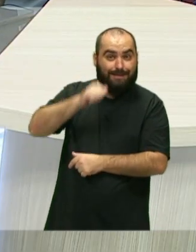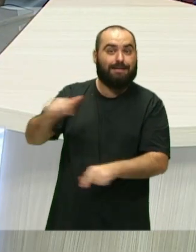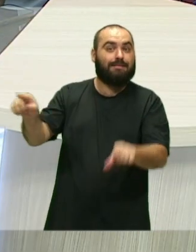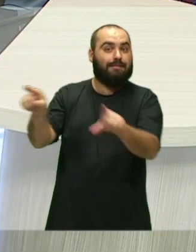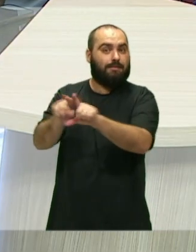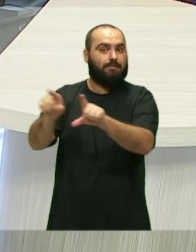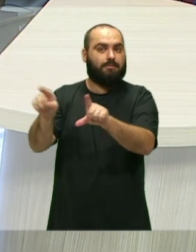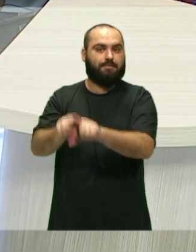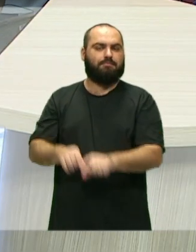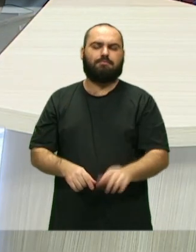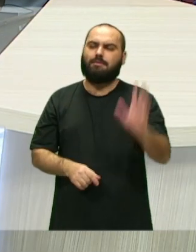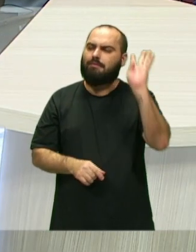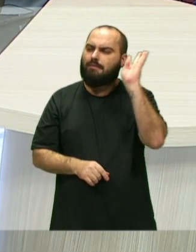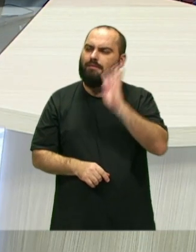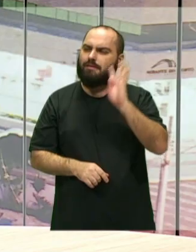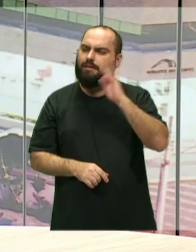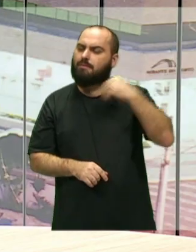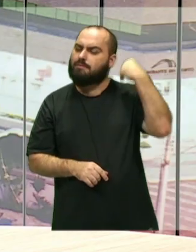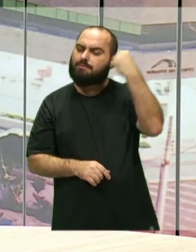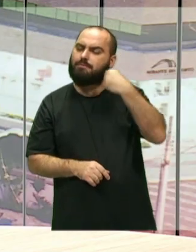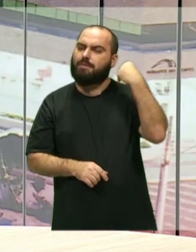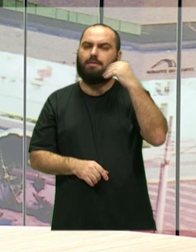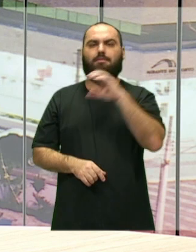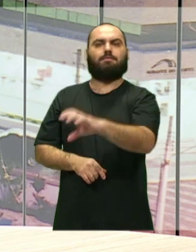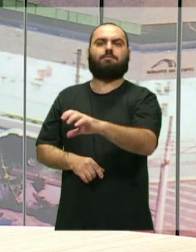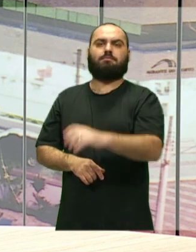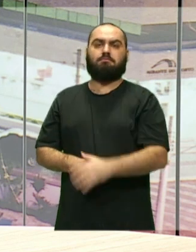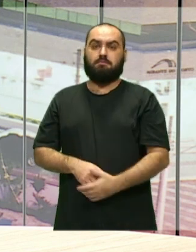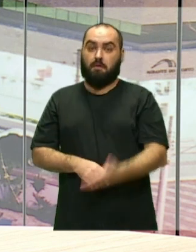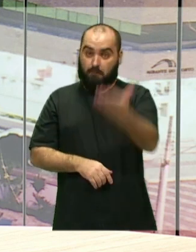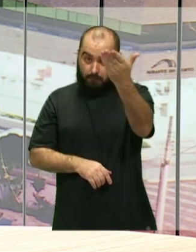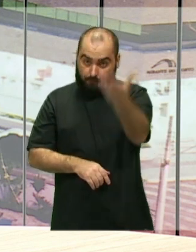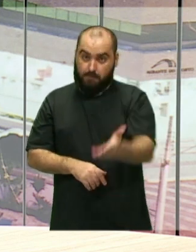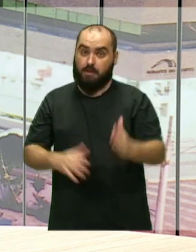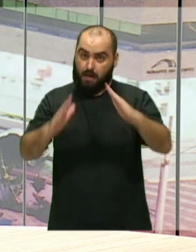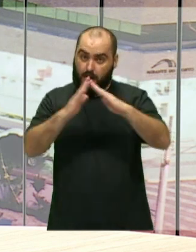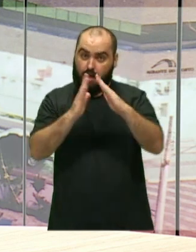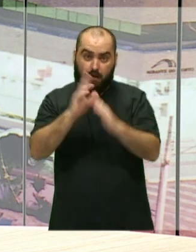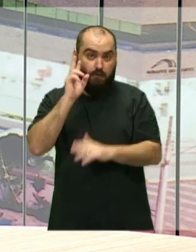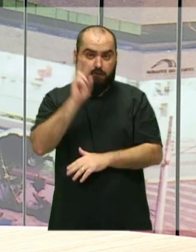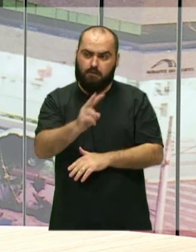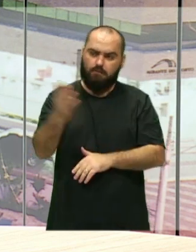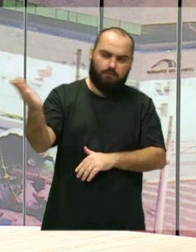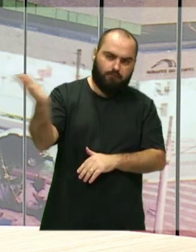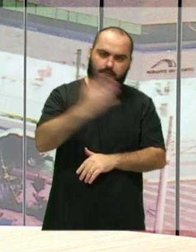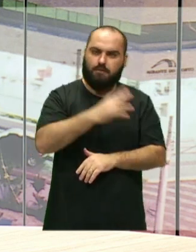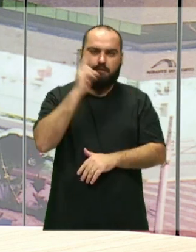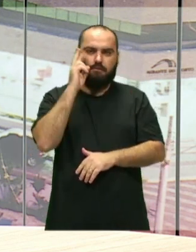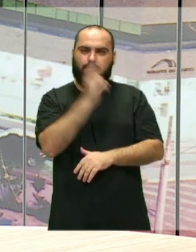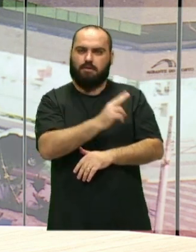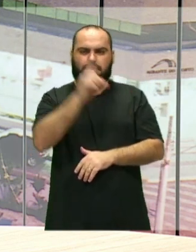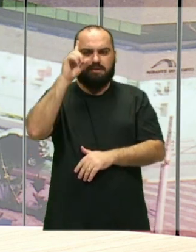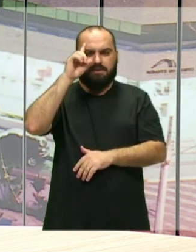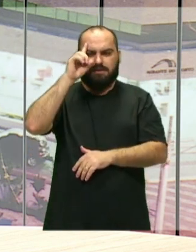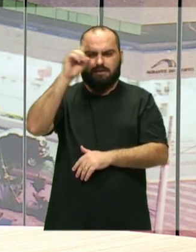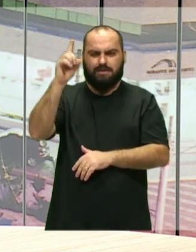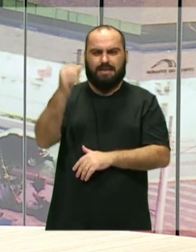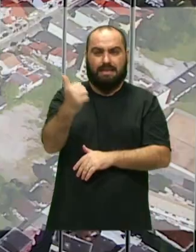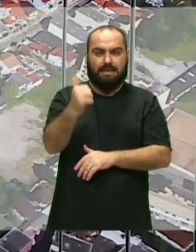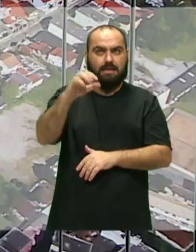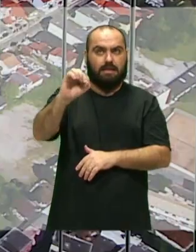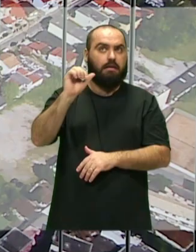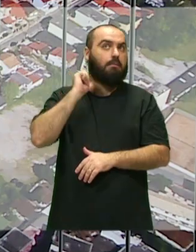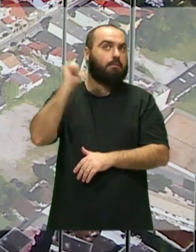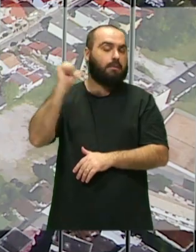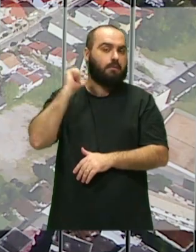então é bacana essa experiência você que tá em casa me assistindo venha venha vai ser dia 10 de